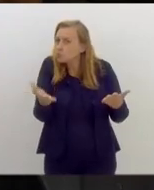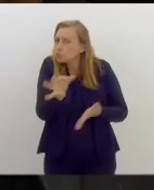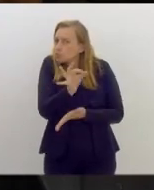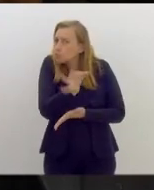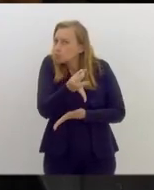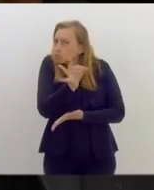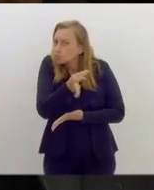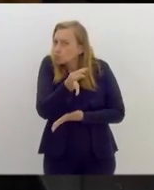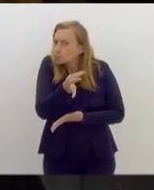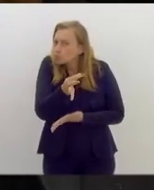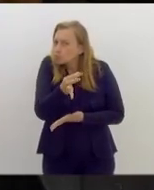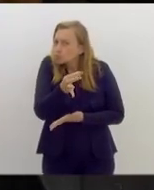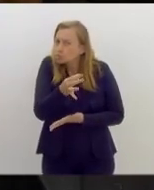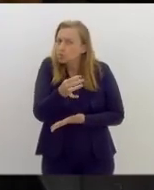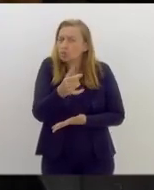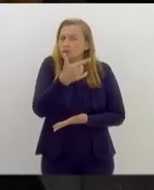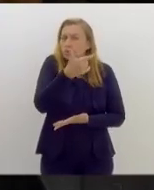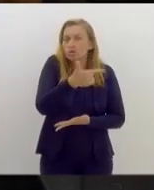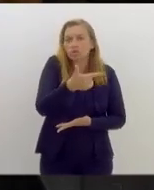evidentemente, em